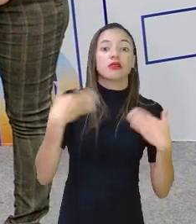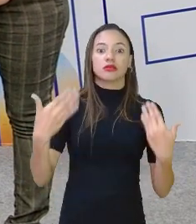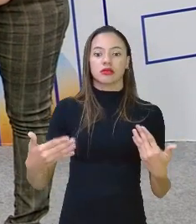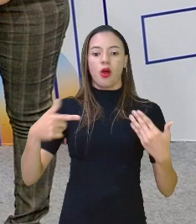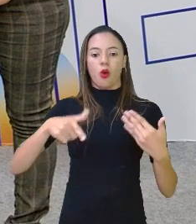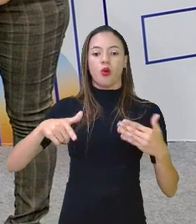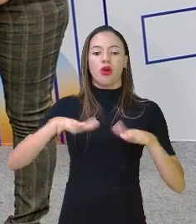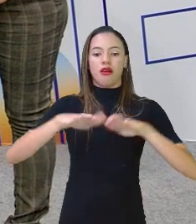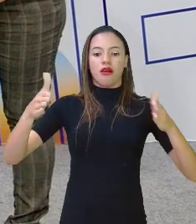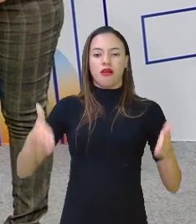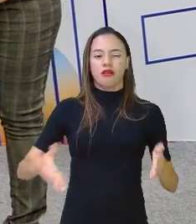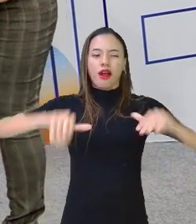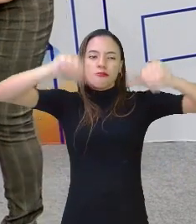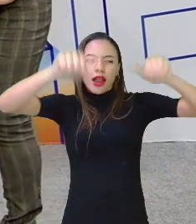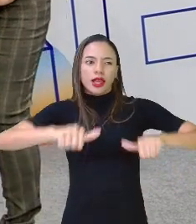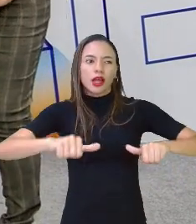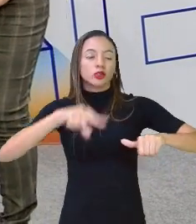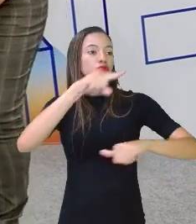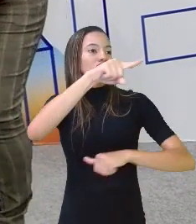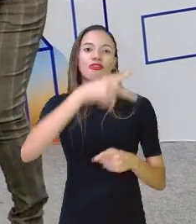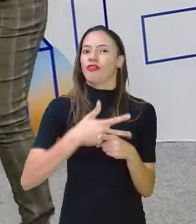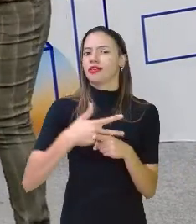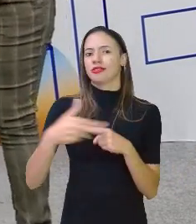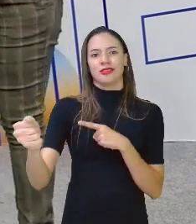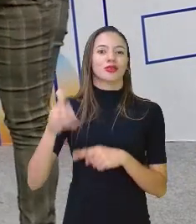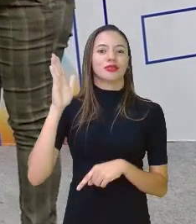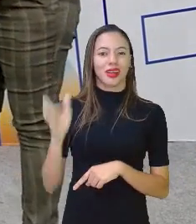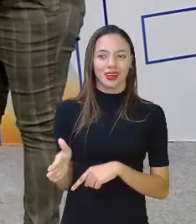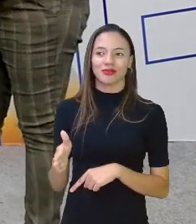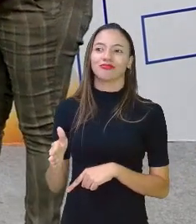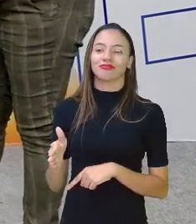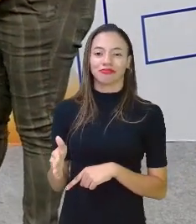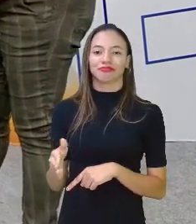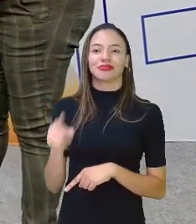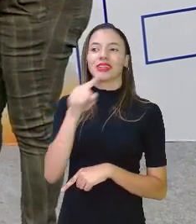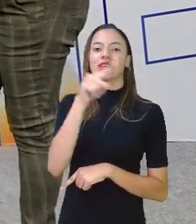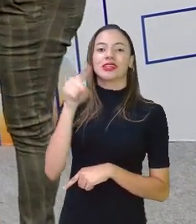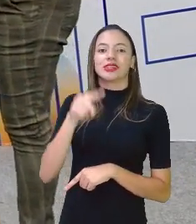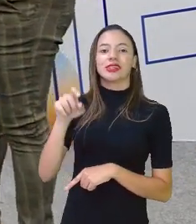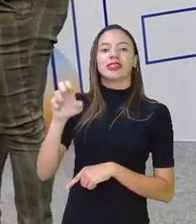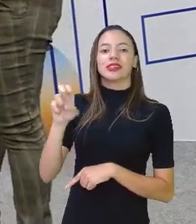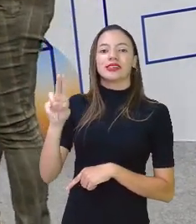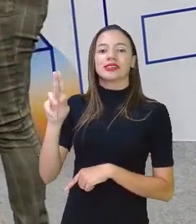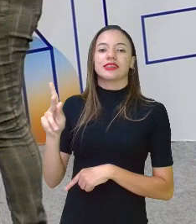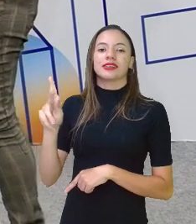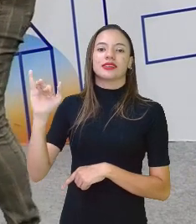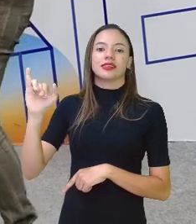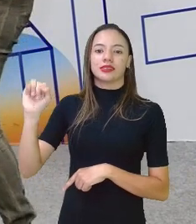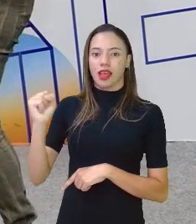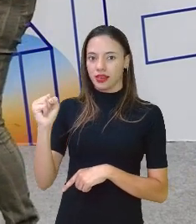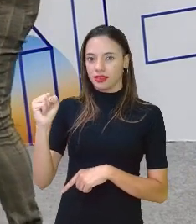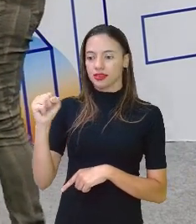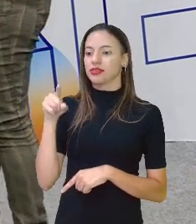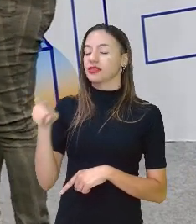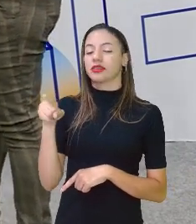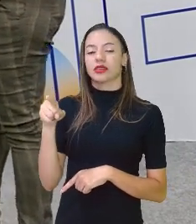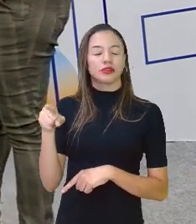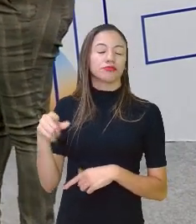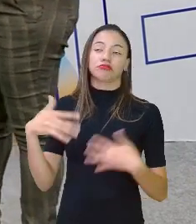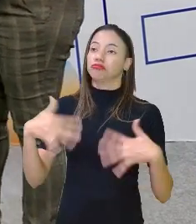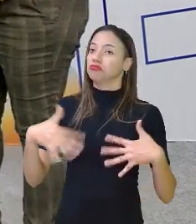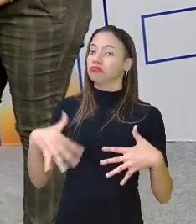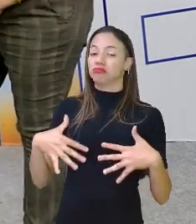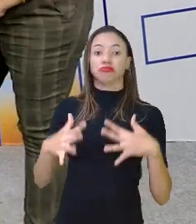Estava ganha a partida, né? Já estava ganho. Zeuxis era o máximo, assim, né? Ele era o